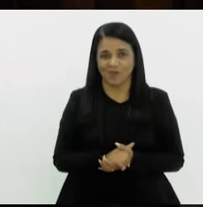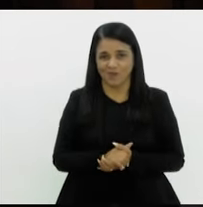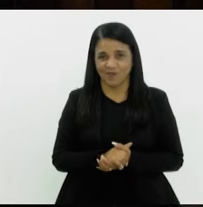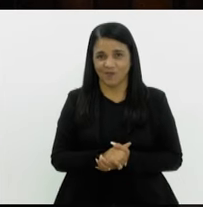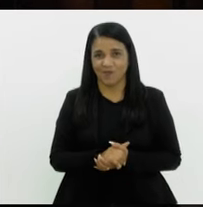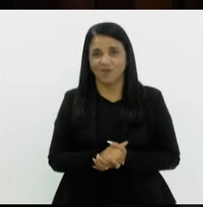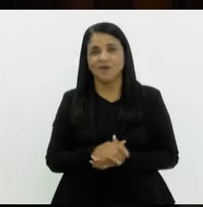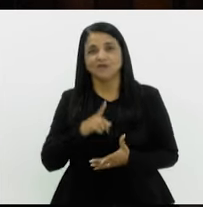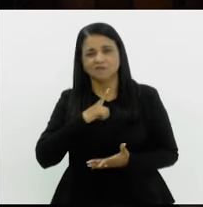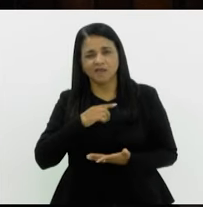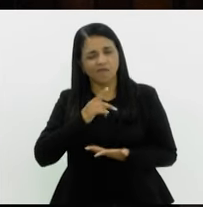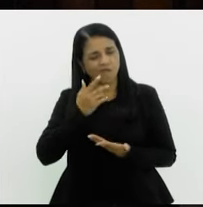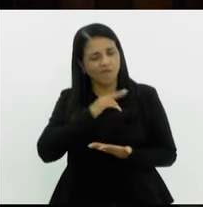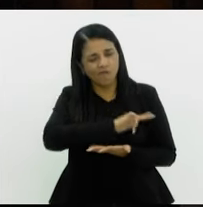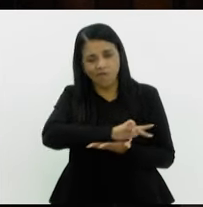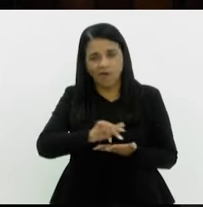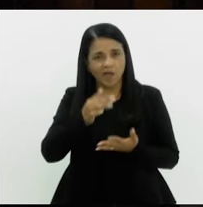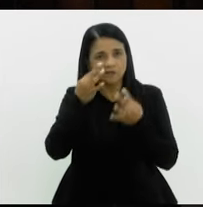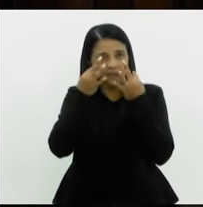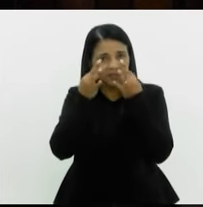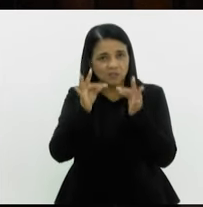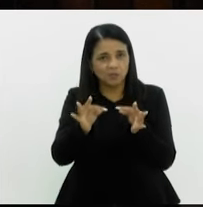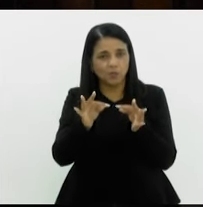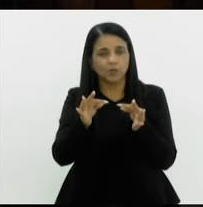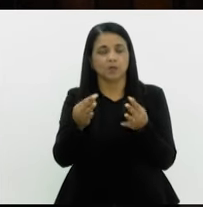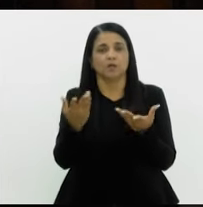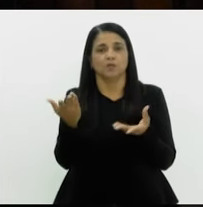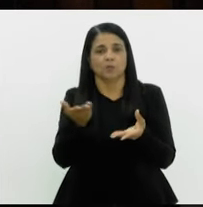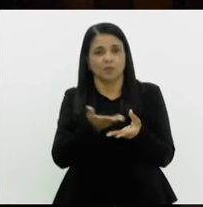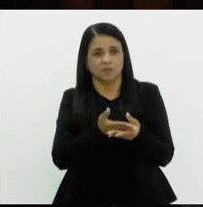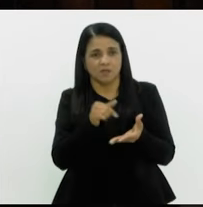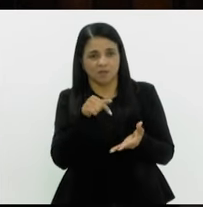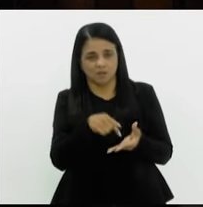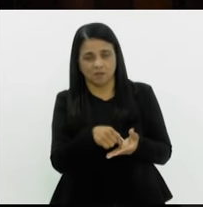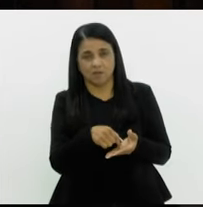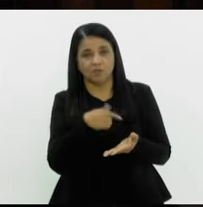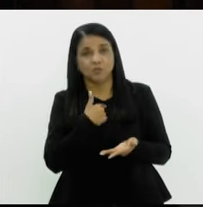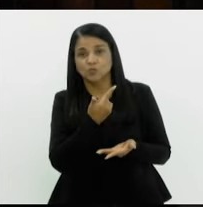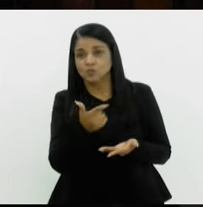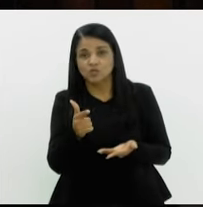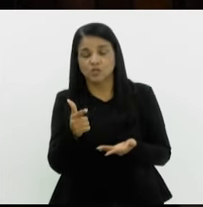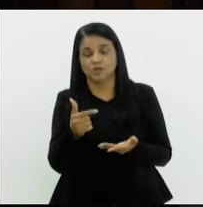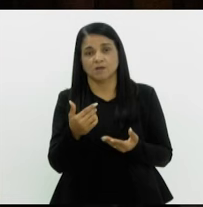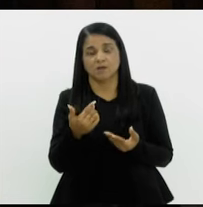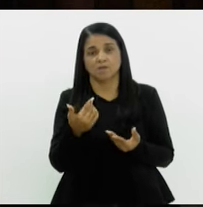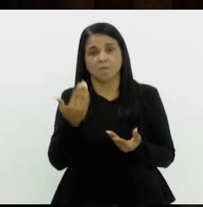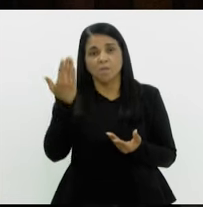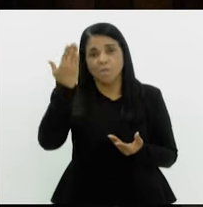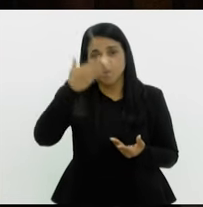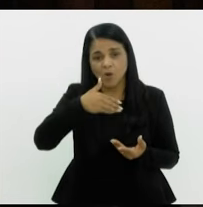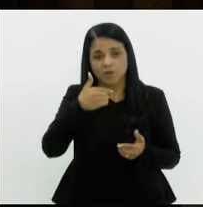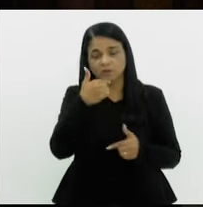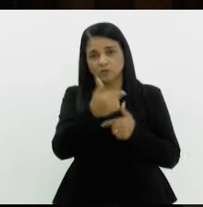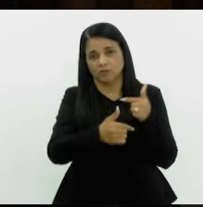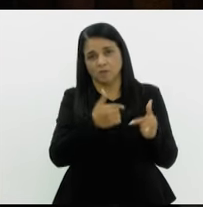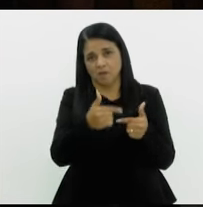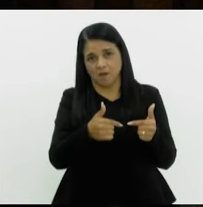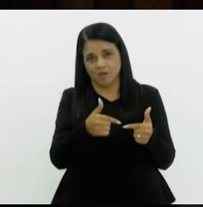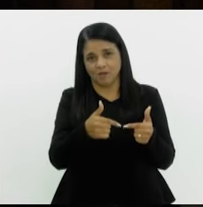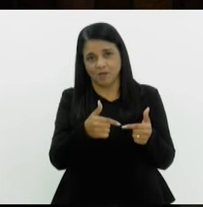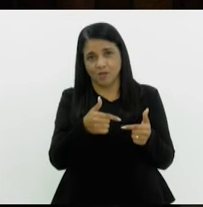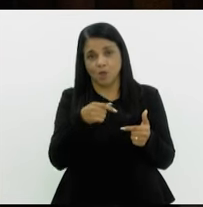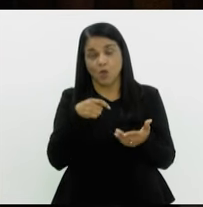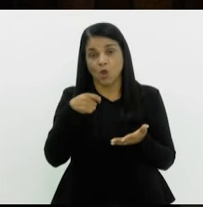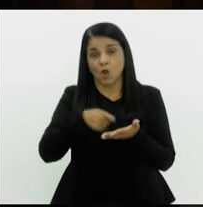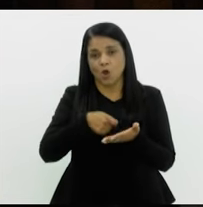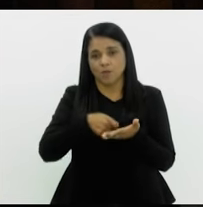tem diversas testemunhas no processo, não havia prestação de serviço. O que havia era cobrança para que as pessoas